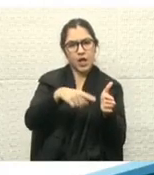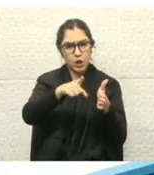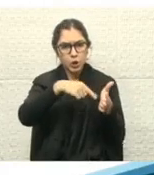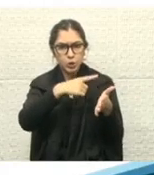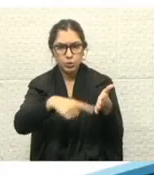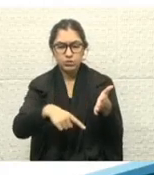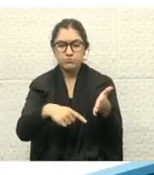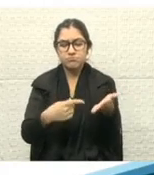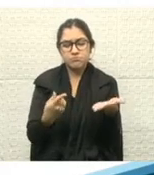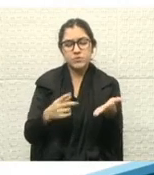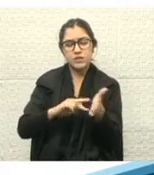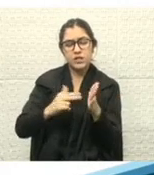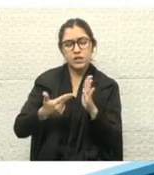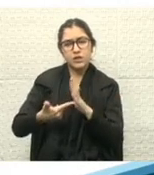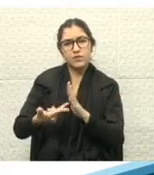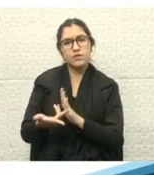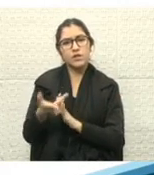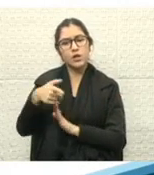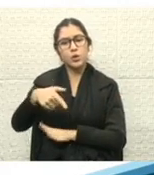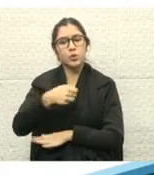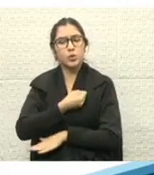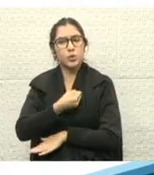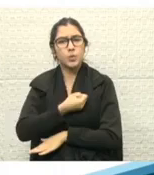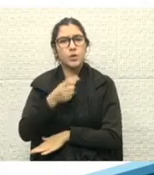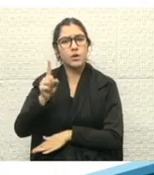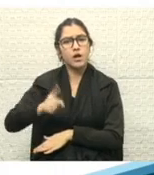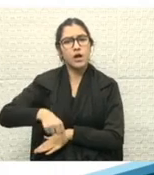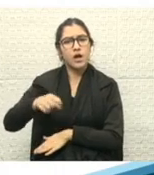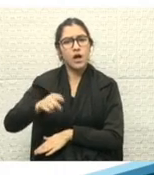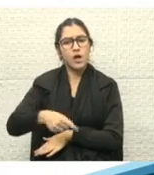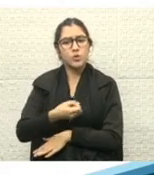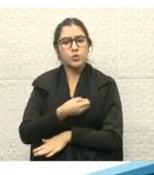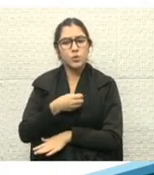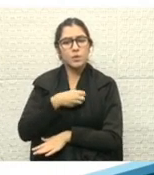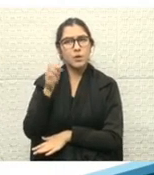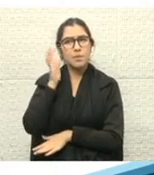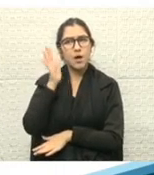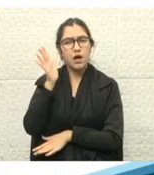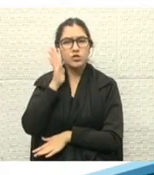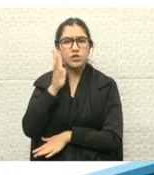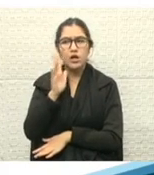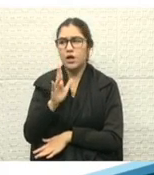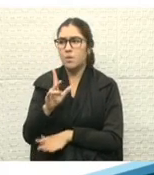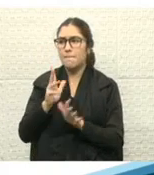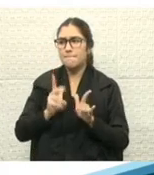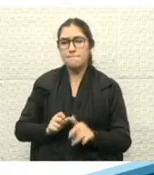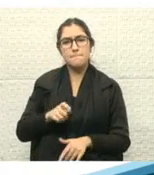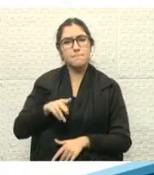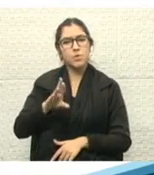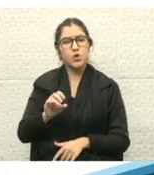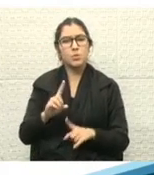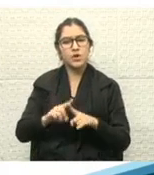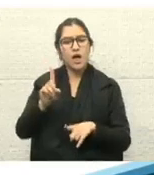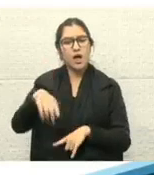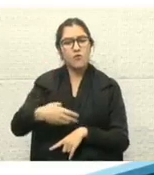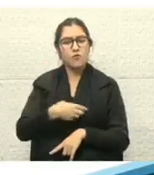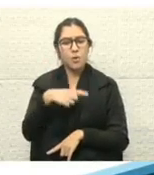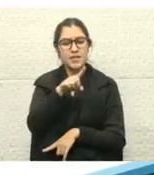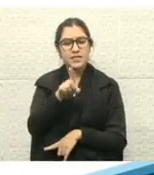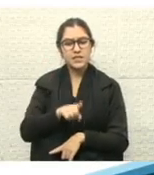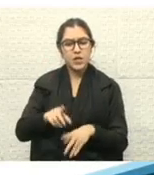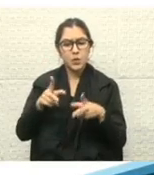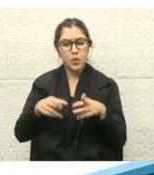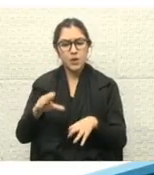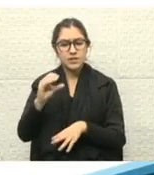nula, então quer dizer que esse número ele é um número imaginário puro, porque ele é na forma z igual a